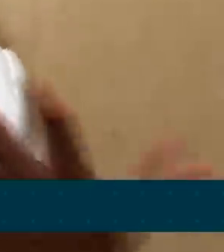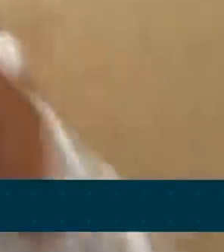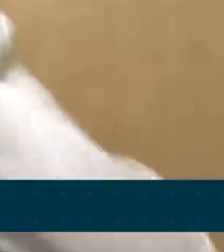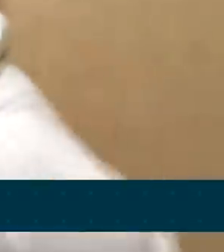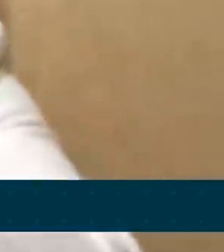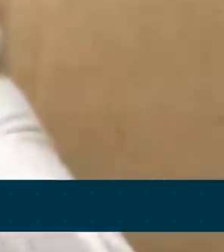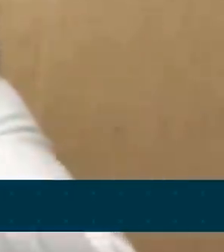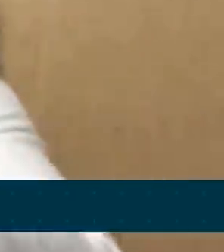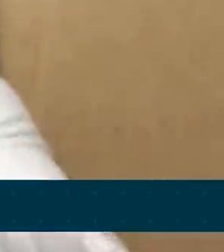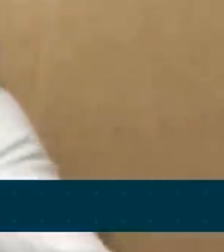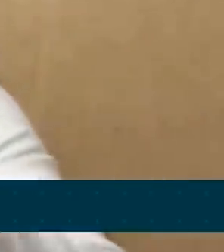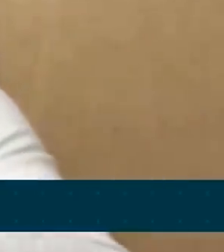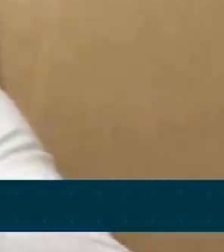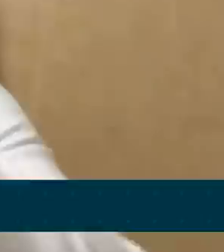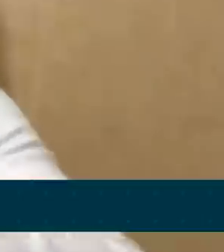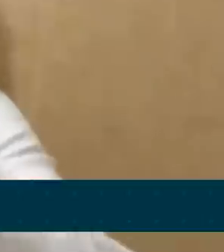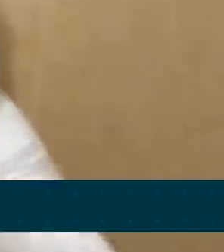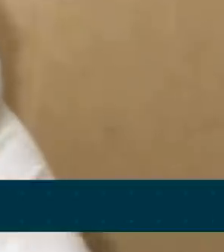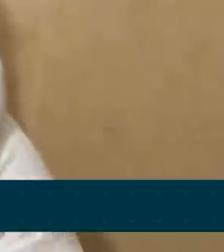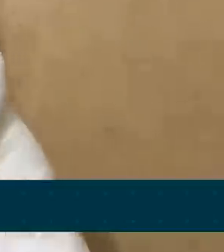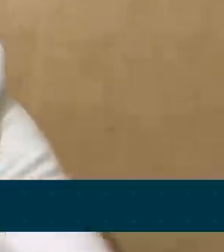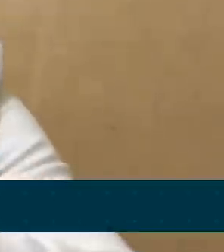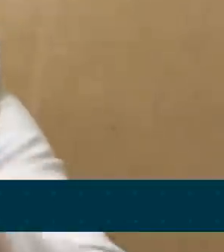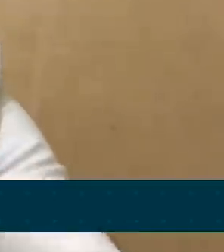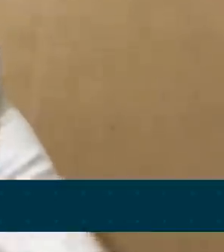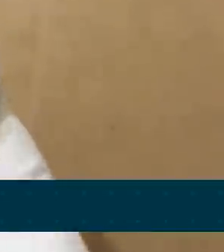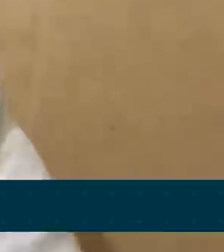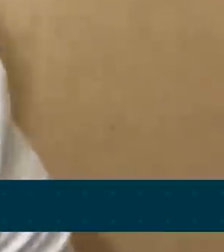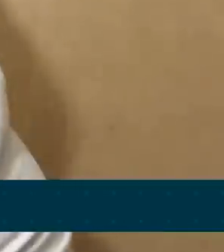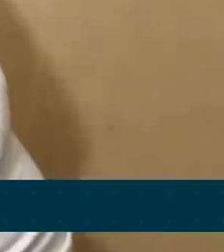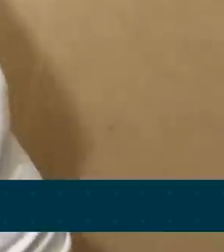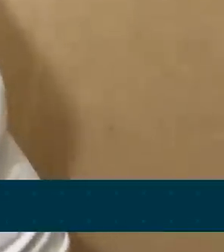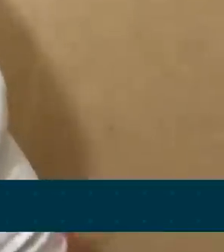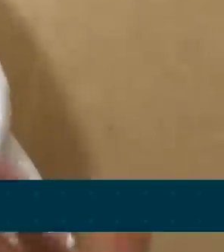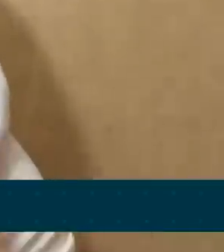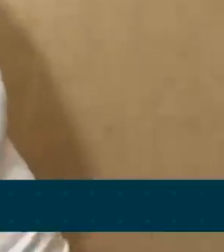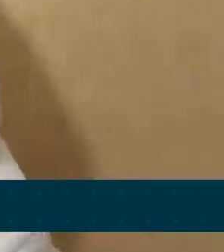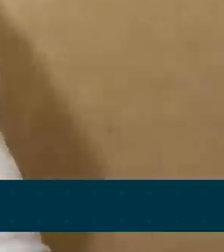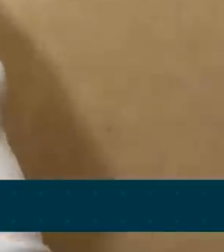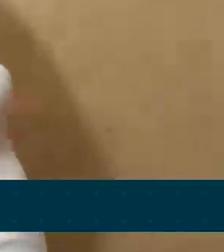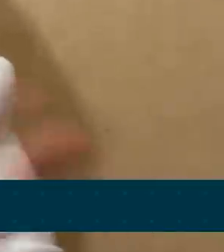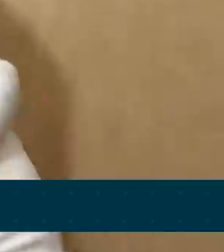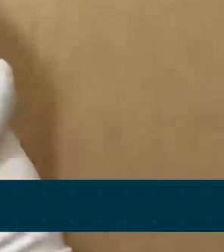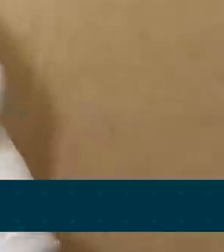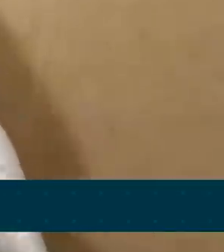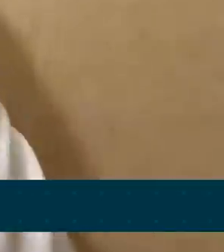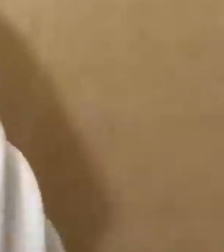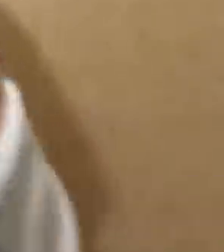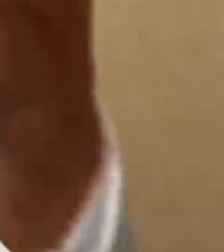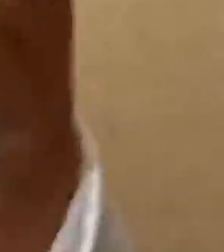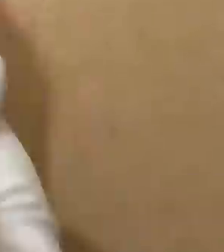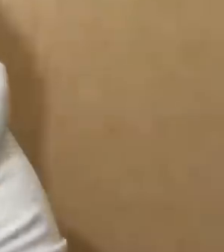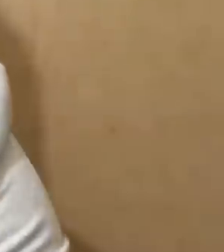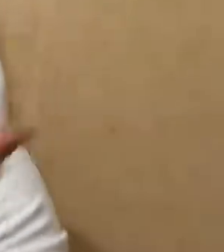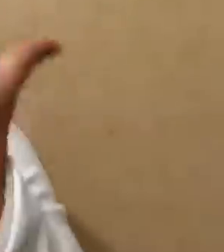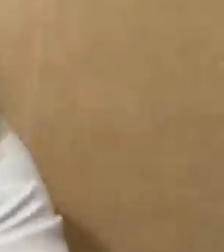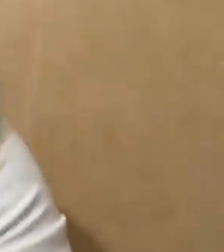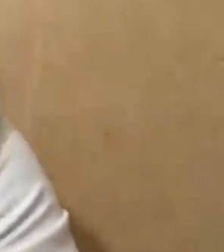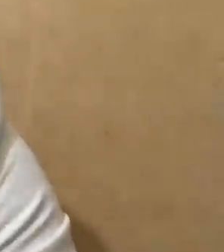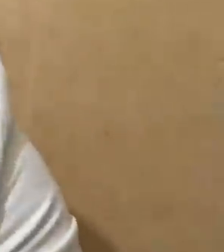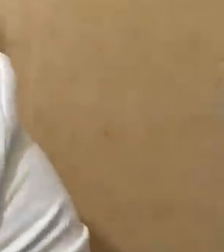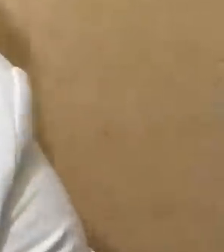brasileiros, para que assim os surdos sejam incluídos na sociedade pela acessibilidade